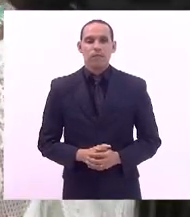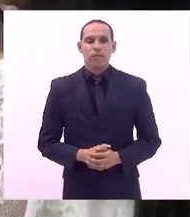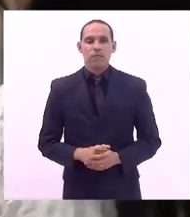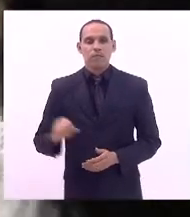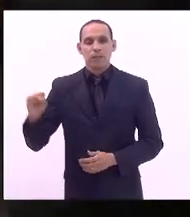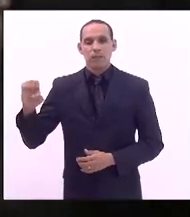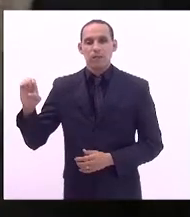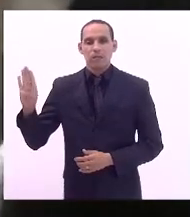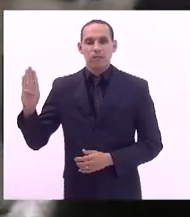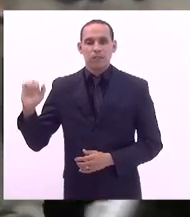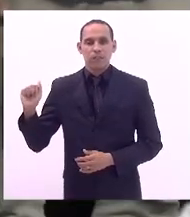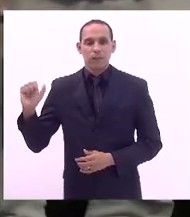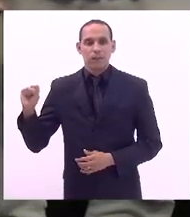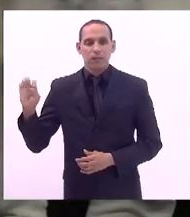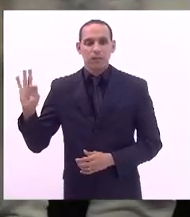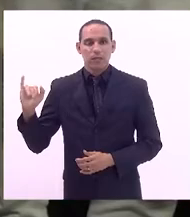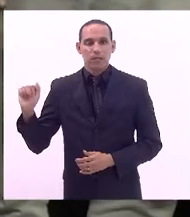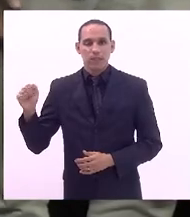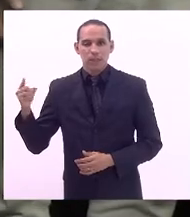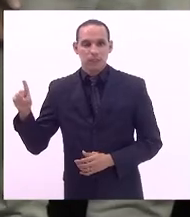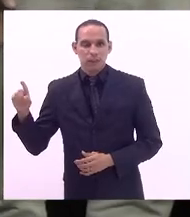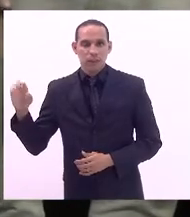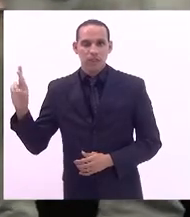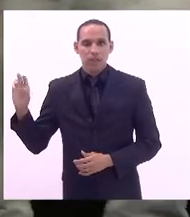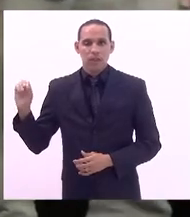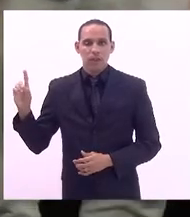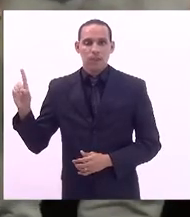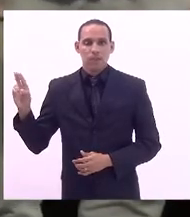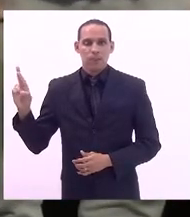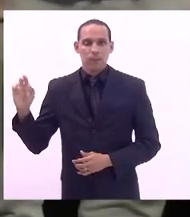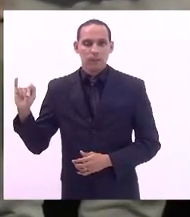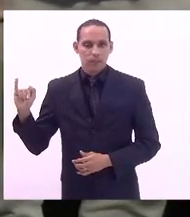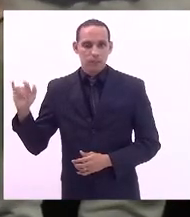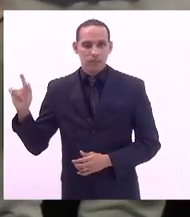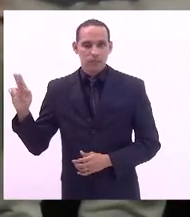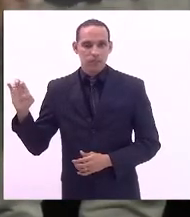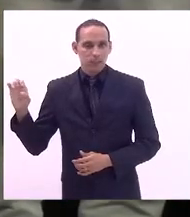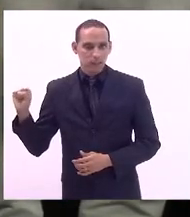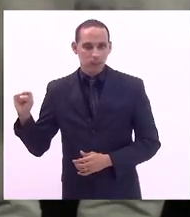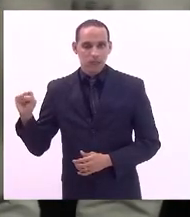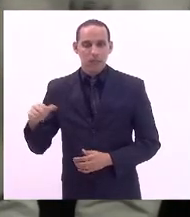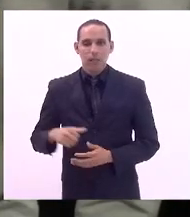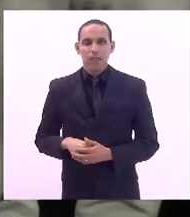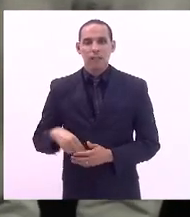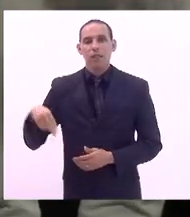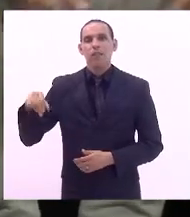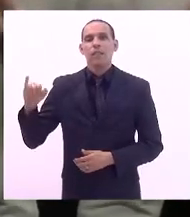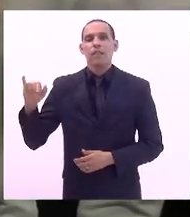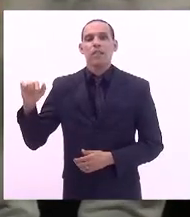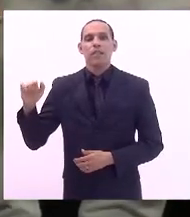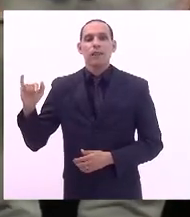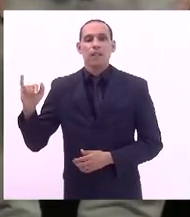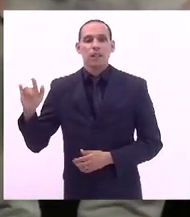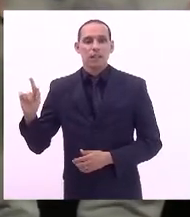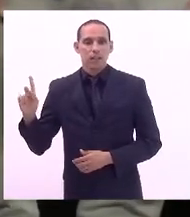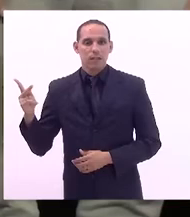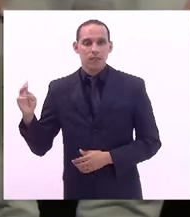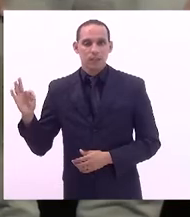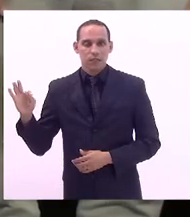o Sebastião Rodrigues Machado night night Júnior